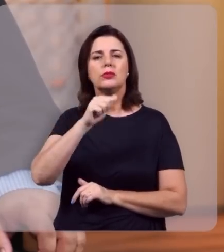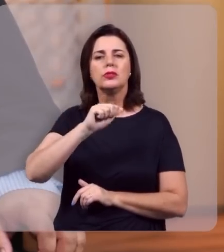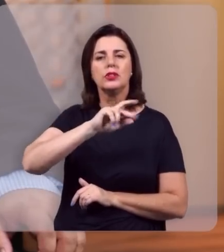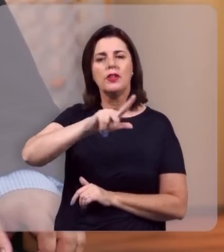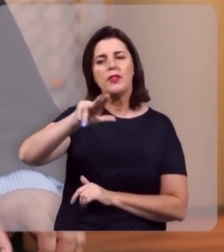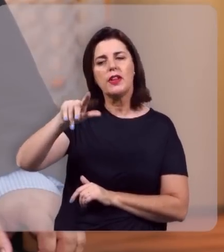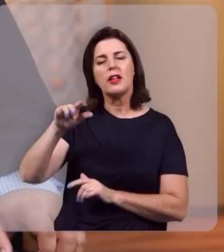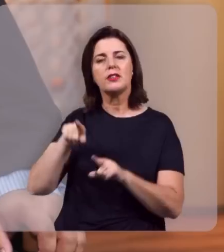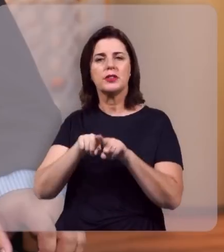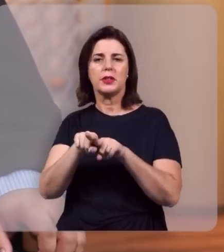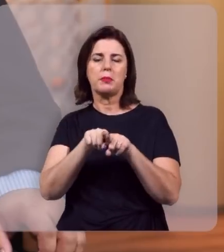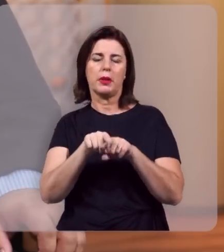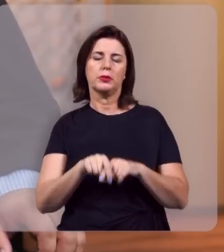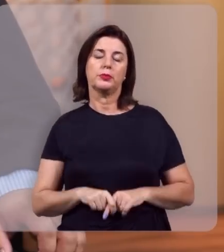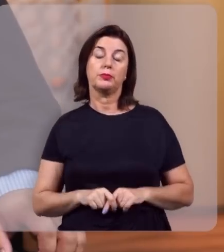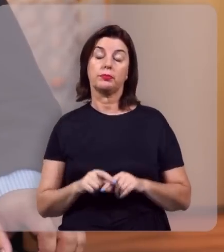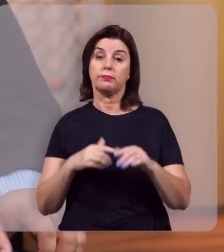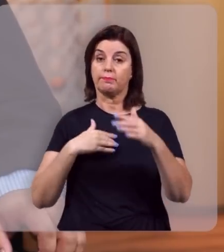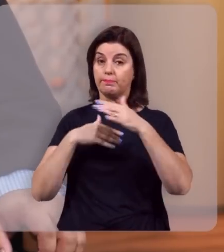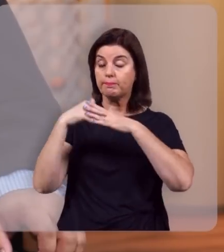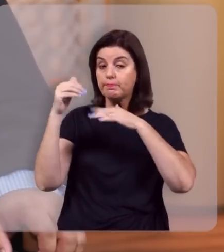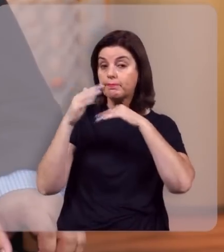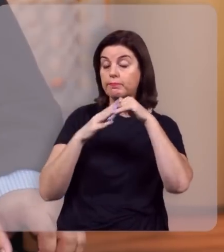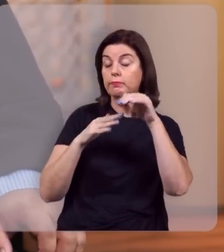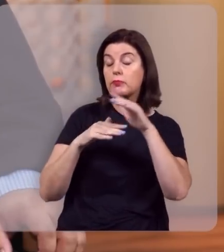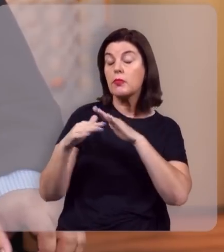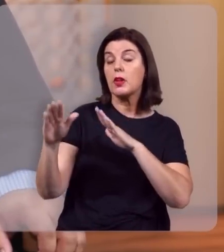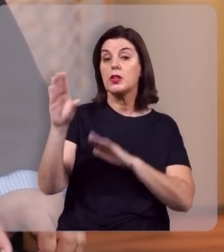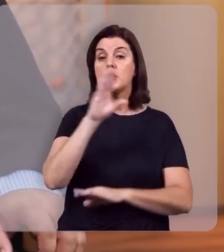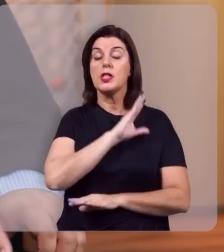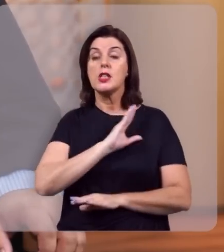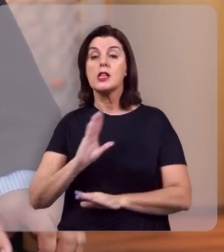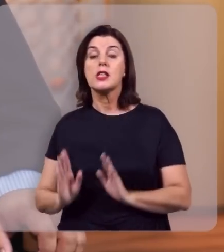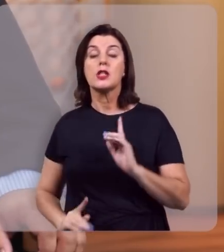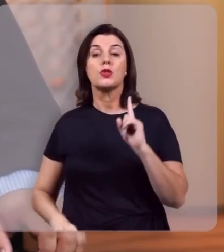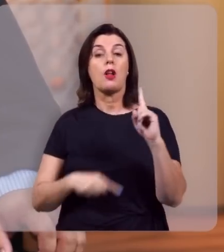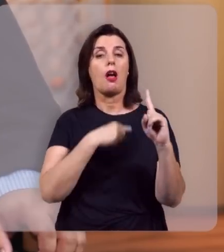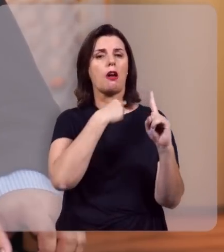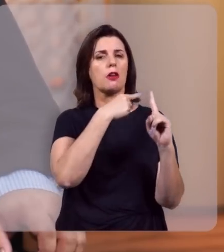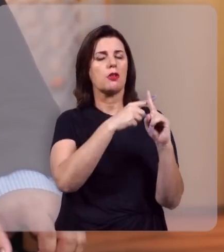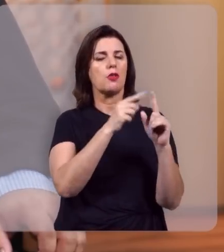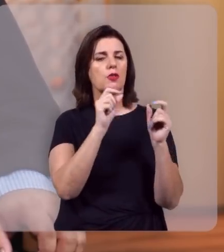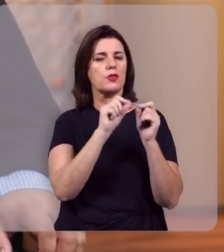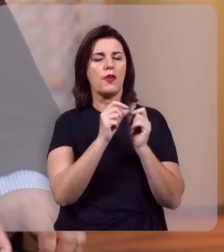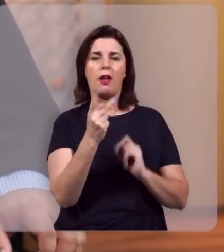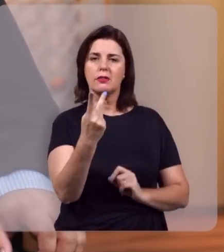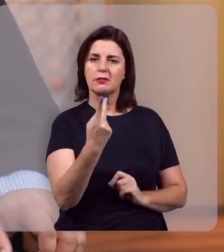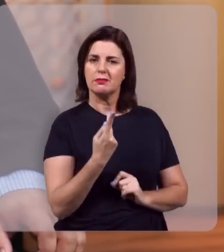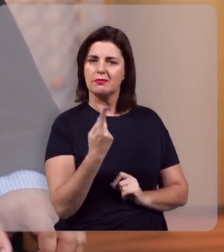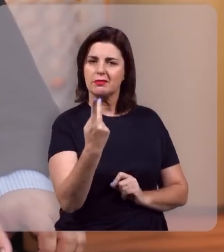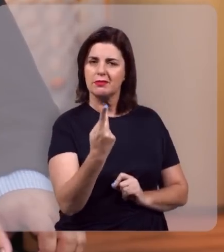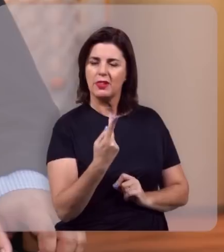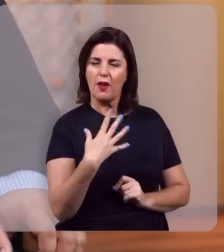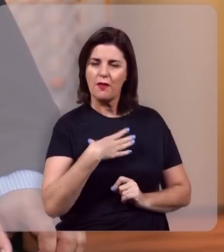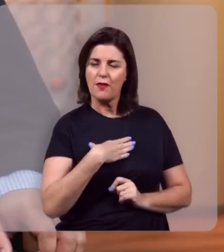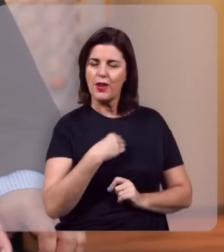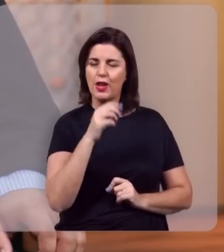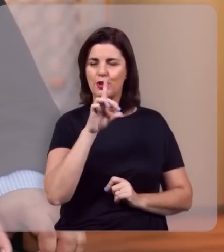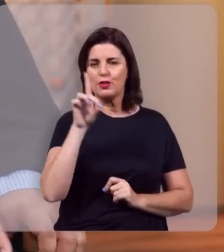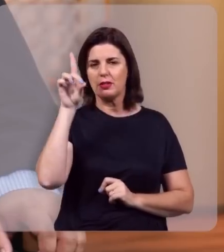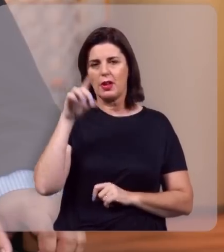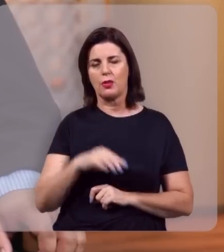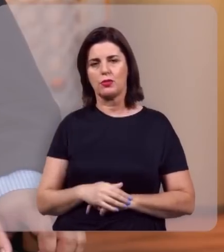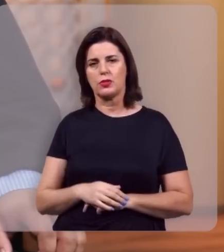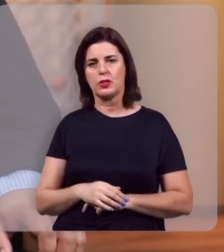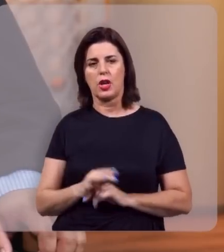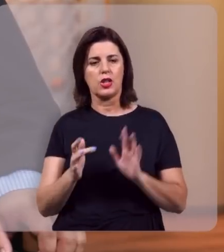entre muitos irmãos. A obra de Cristo na cruz fez de você e de mim filhos de